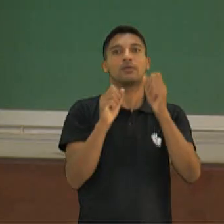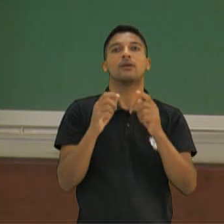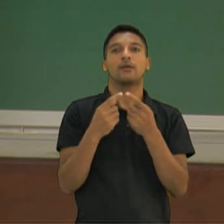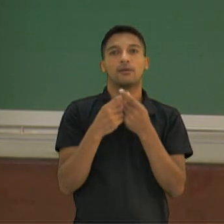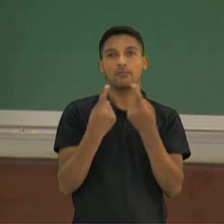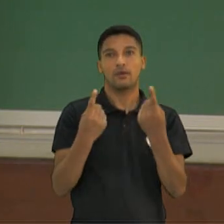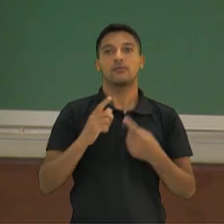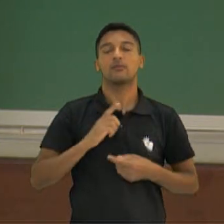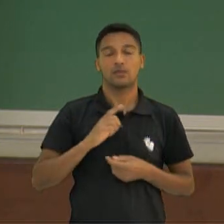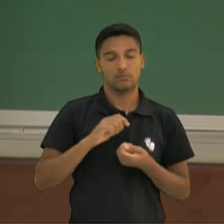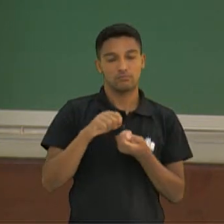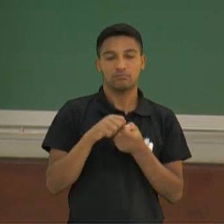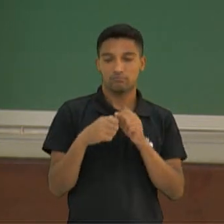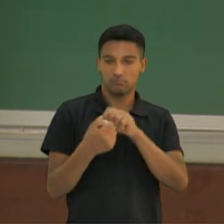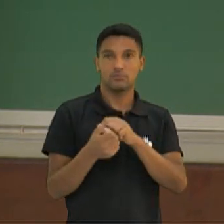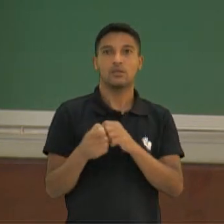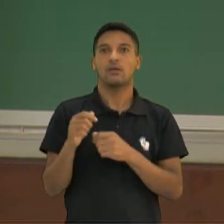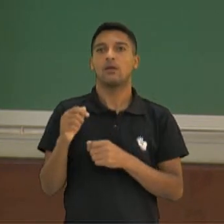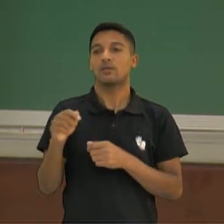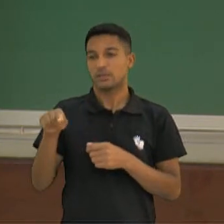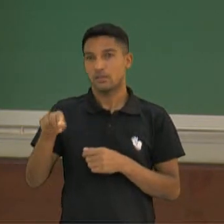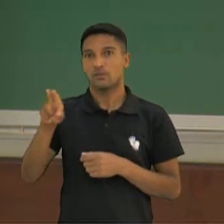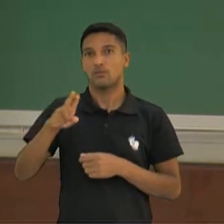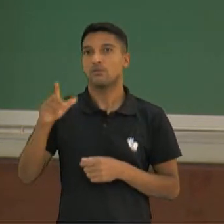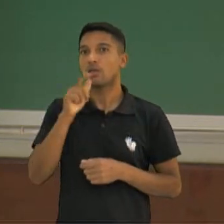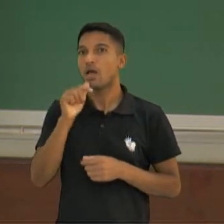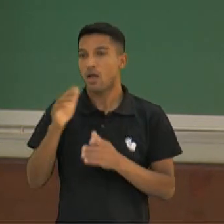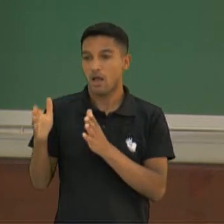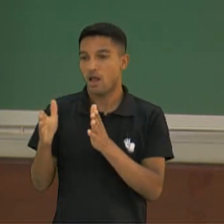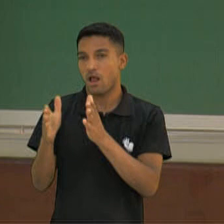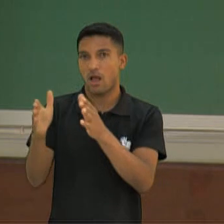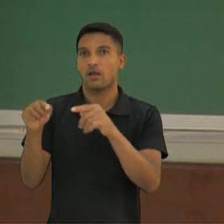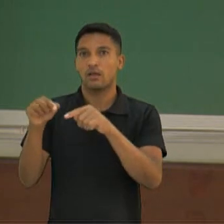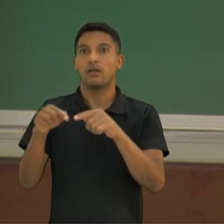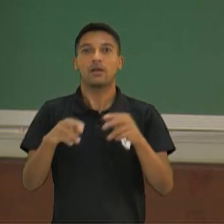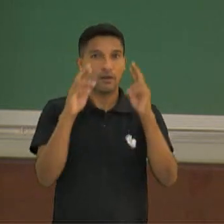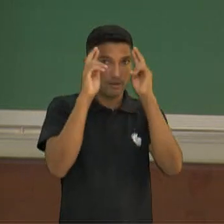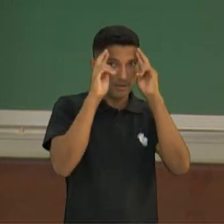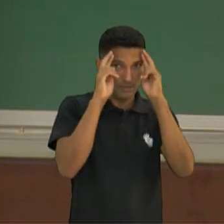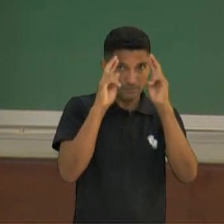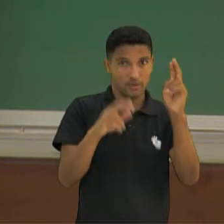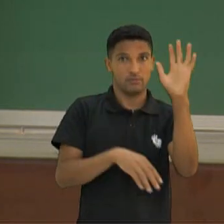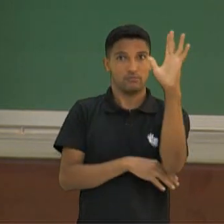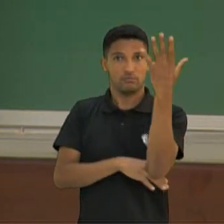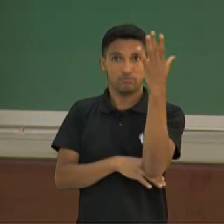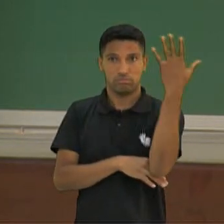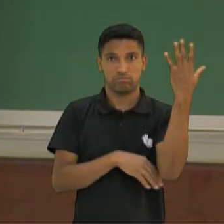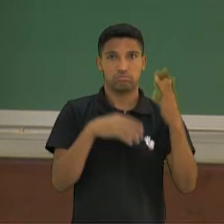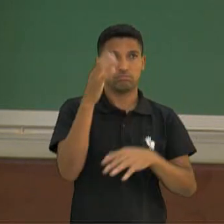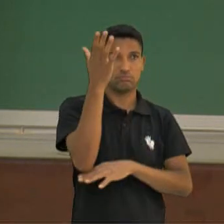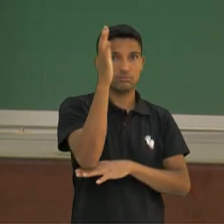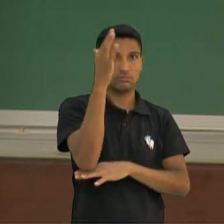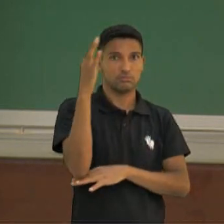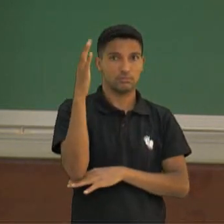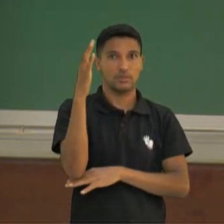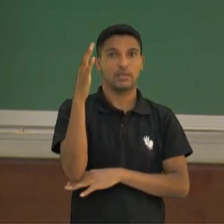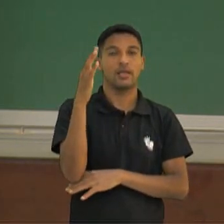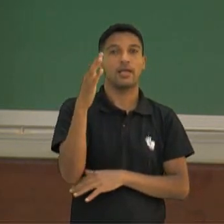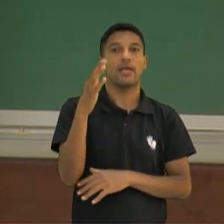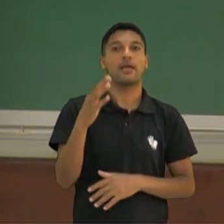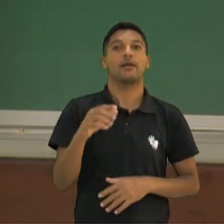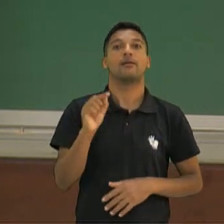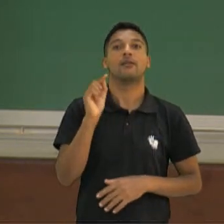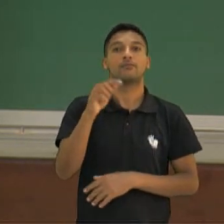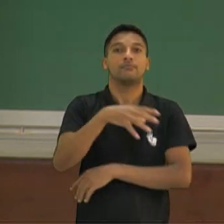de recursos hídricos, né? E esse respeito à natureza se transformou no primeiro bairro sustentável da Suécia,